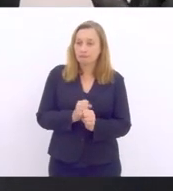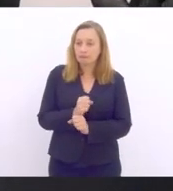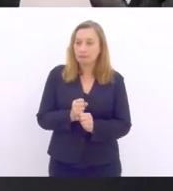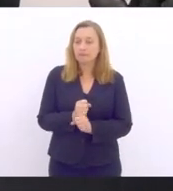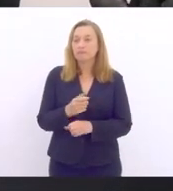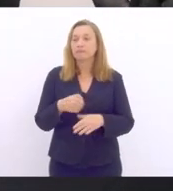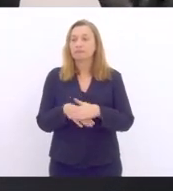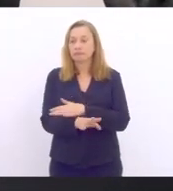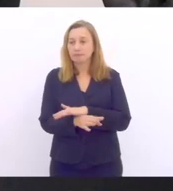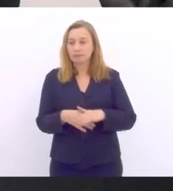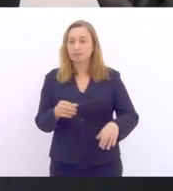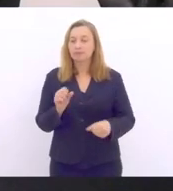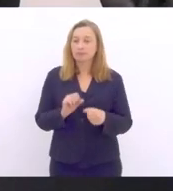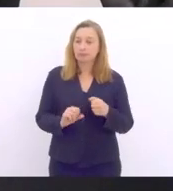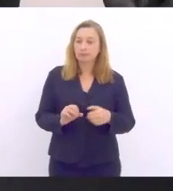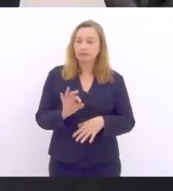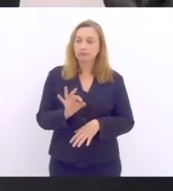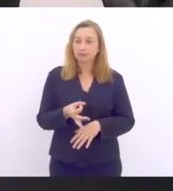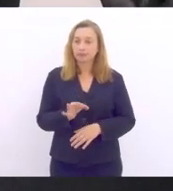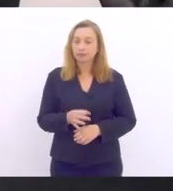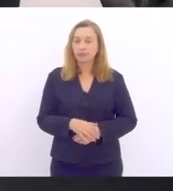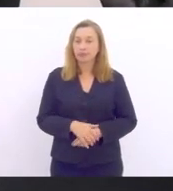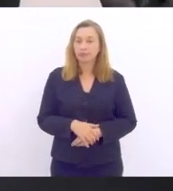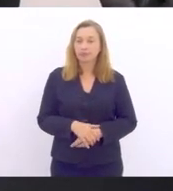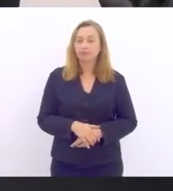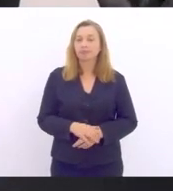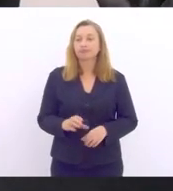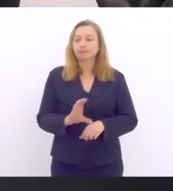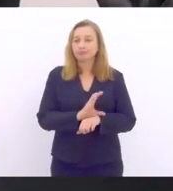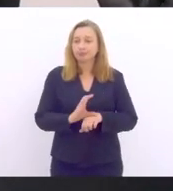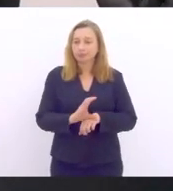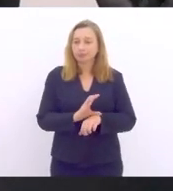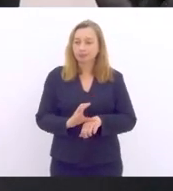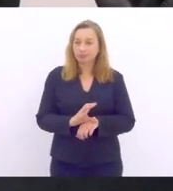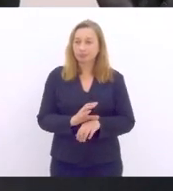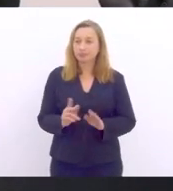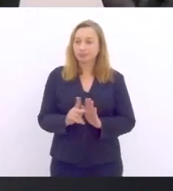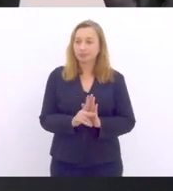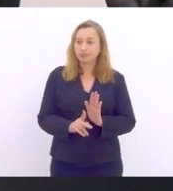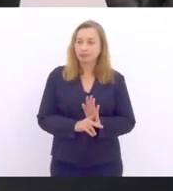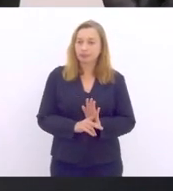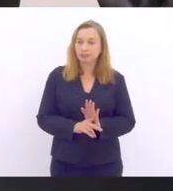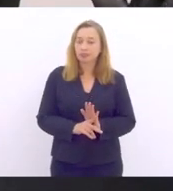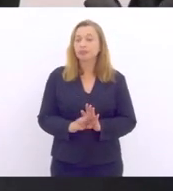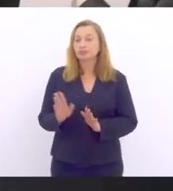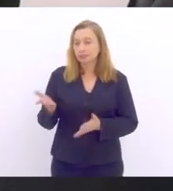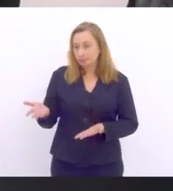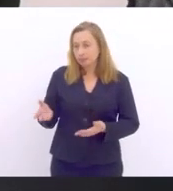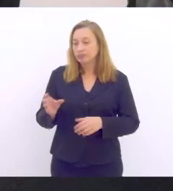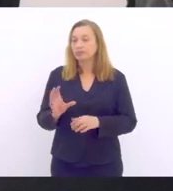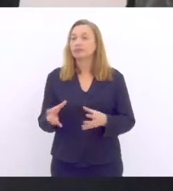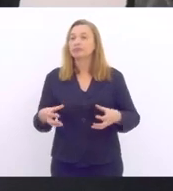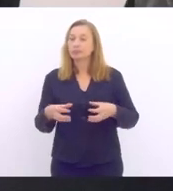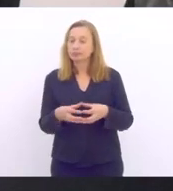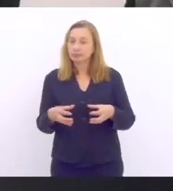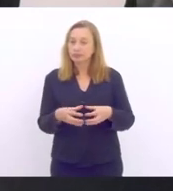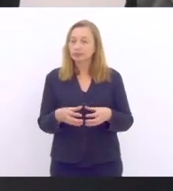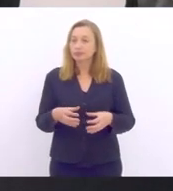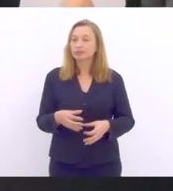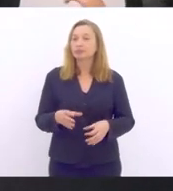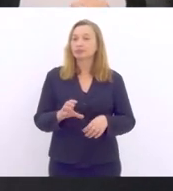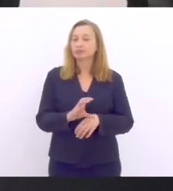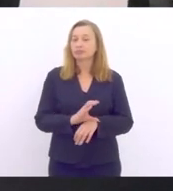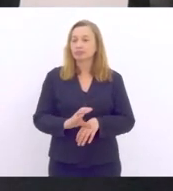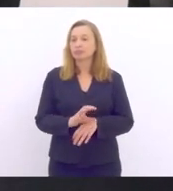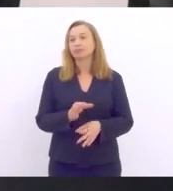a fazer isso, né, garantindo a constitucionalidade dos projetos, como diz o nome da Comissão de Constituição e